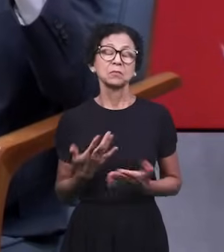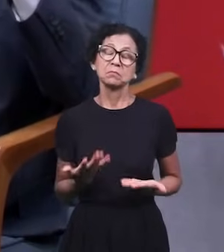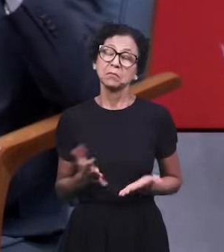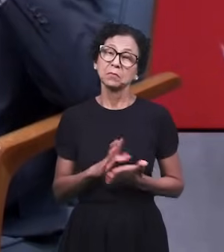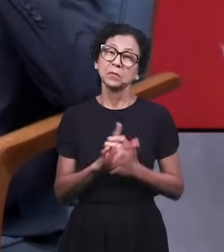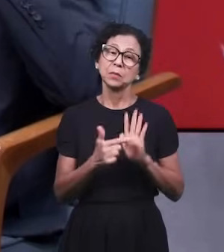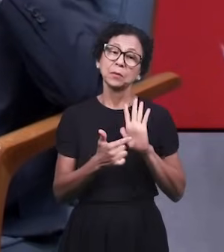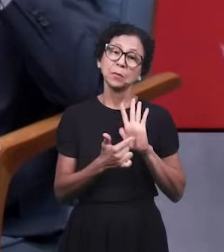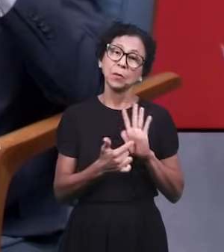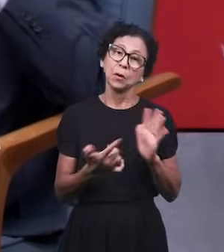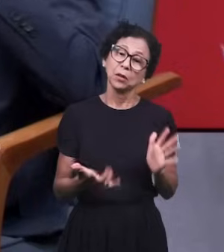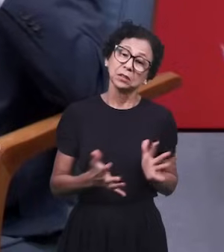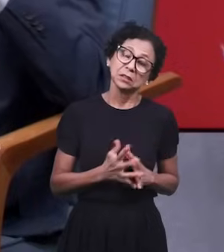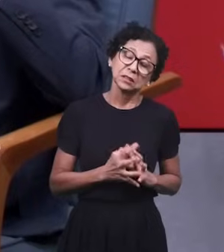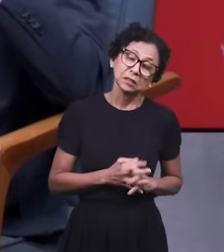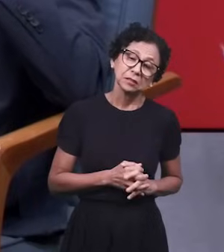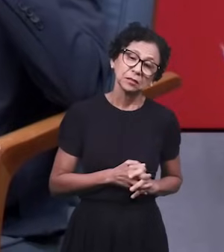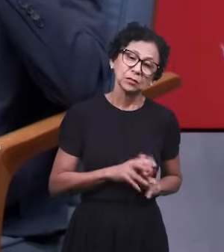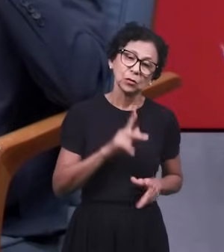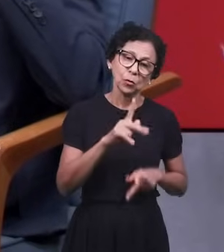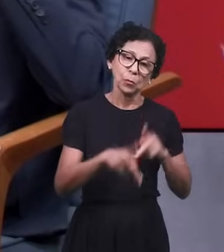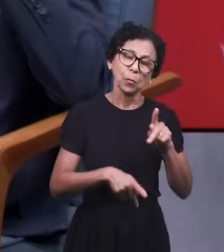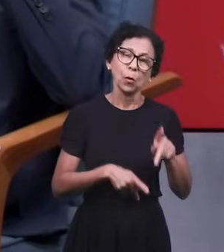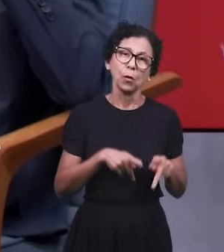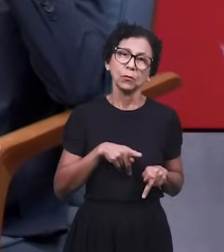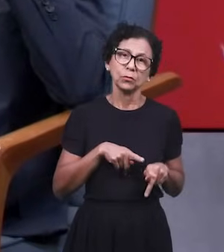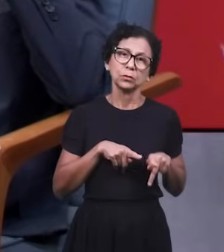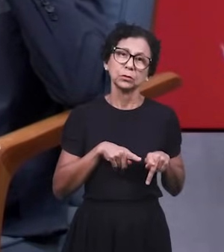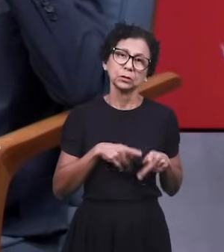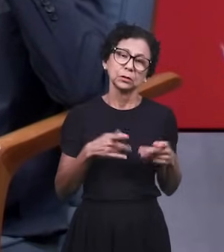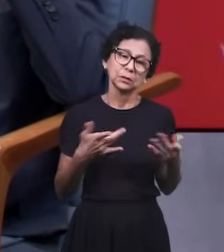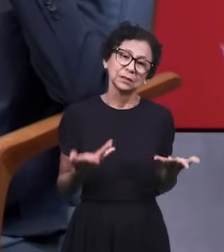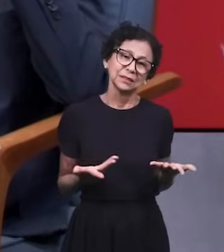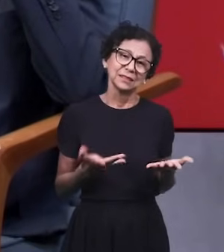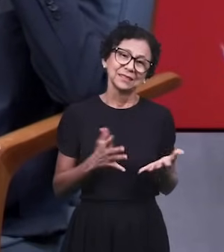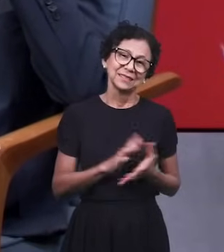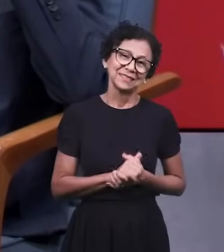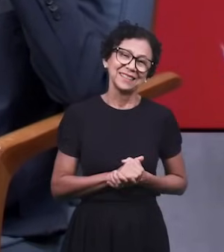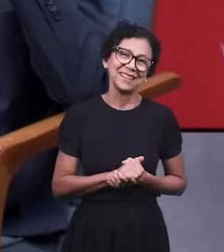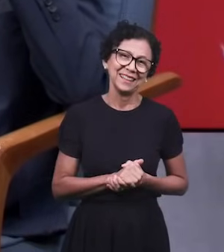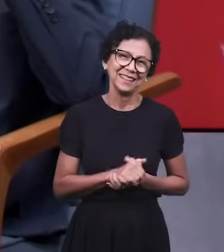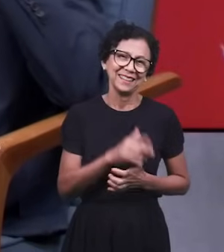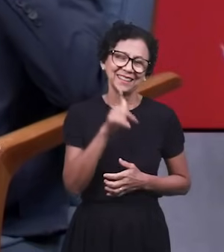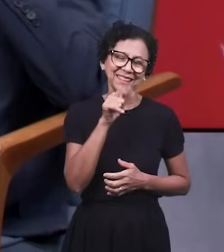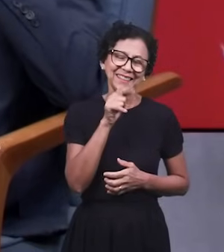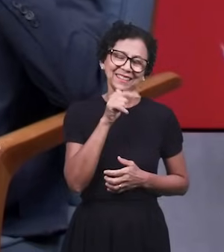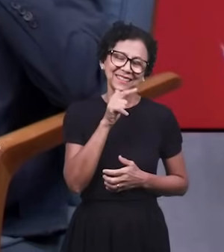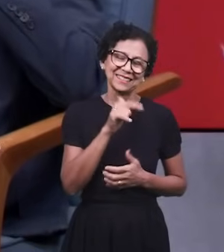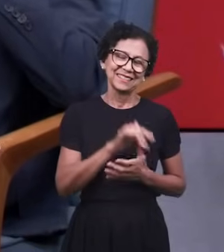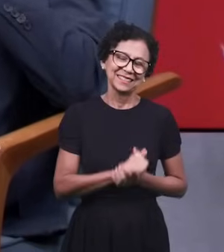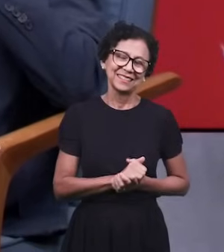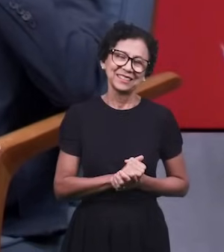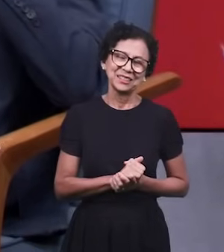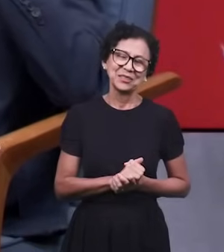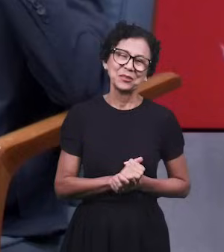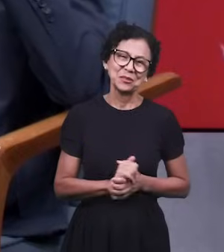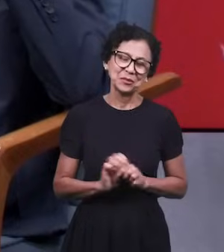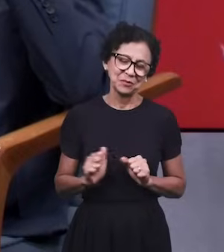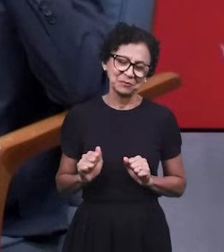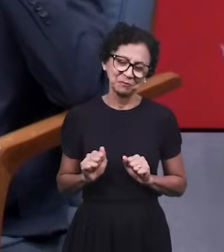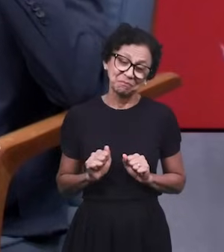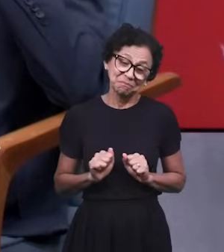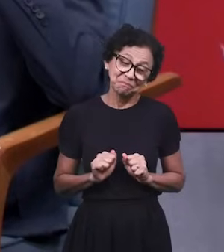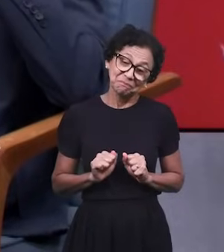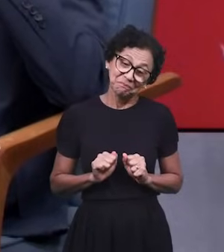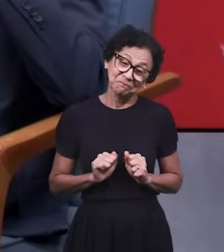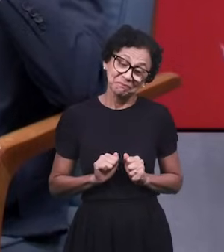passou a pé enxuto e o exército do Egito morreu no Mar Vermelho. Cavalos e